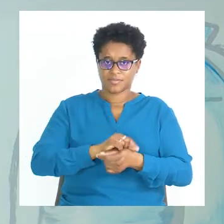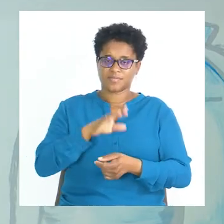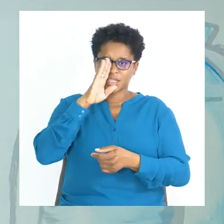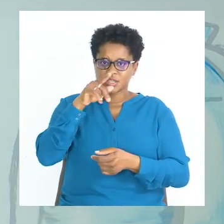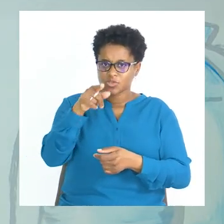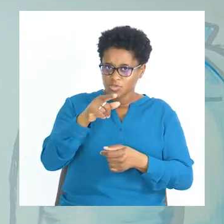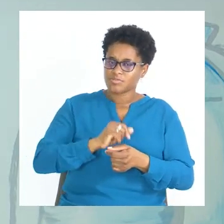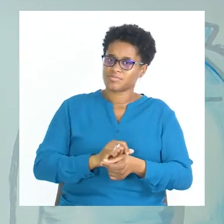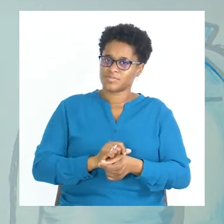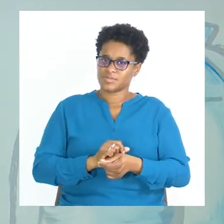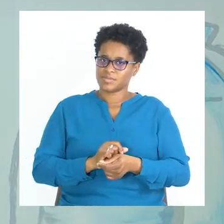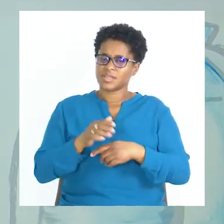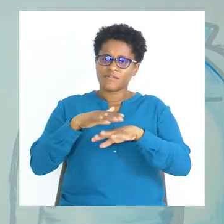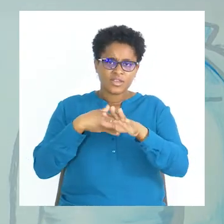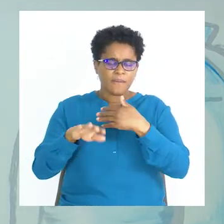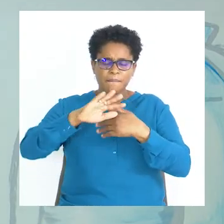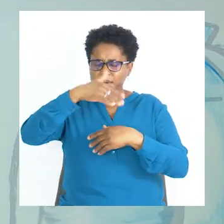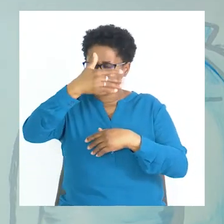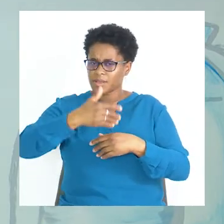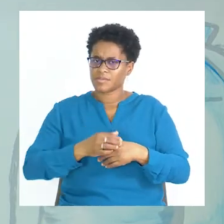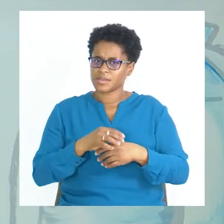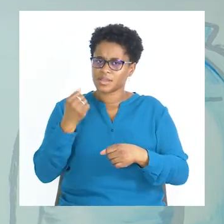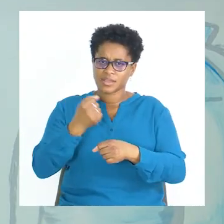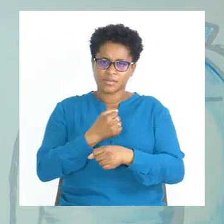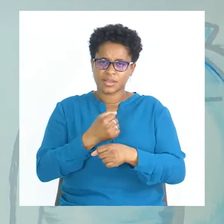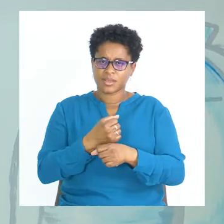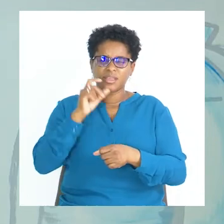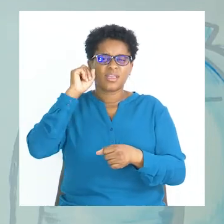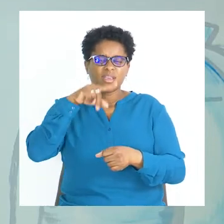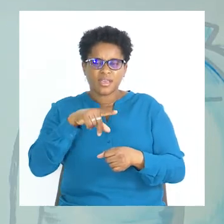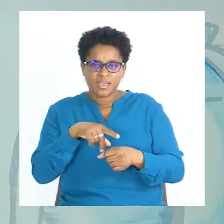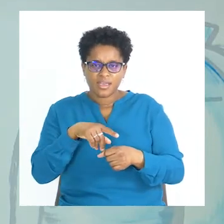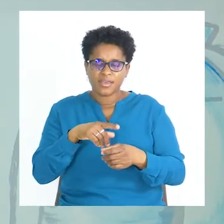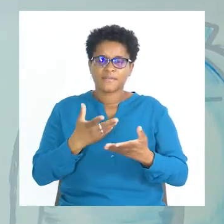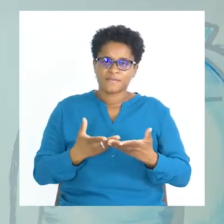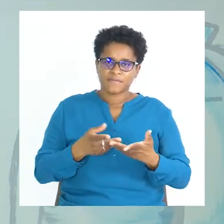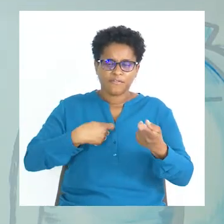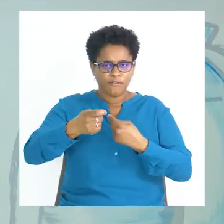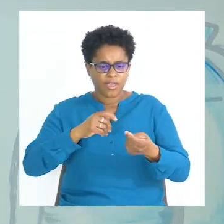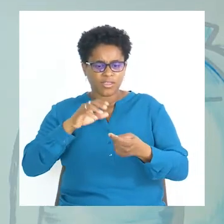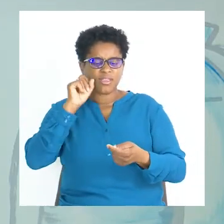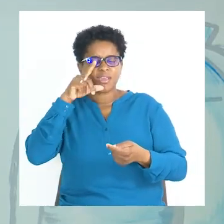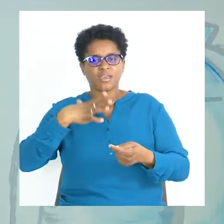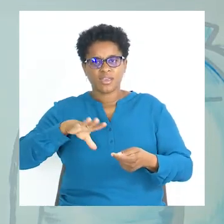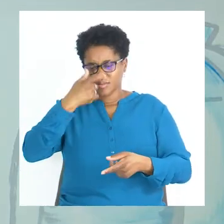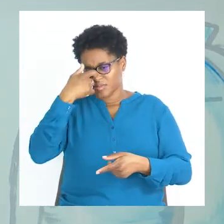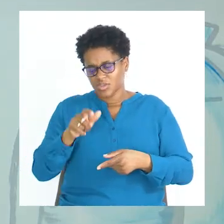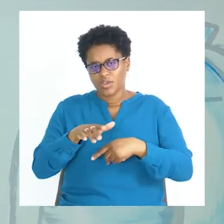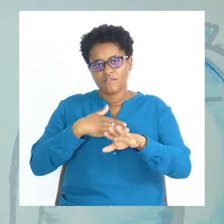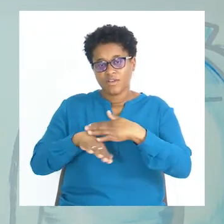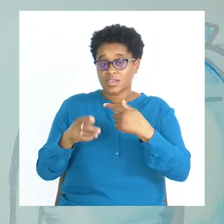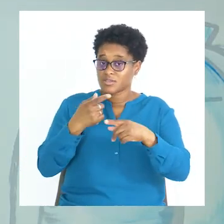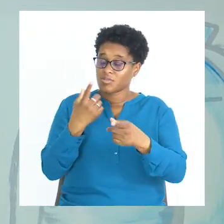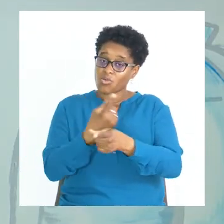Se estás a agir, principalmente quem vende ou então quem quer que alguém faça alguma coisa